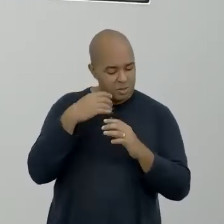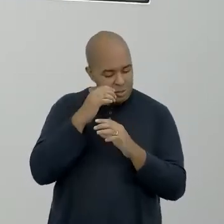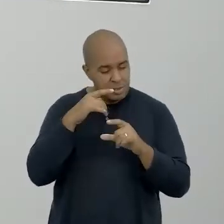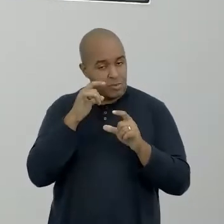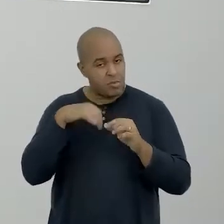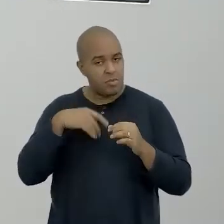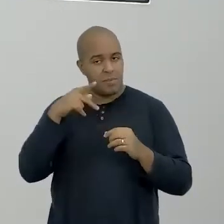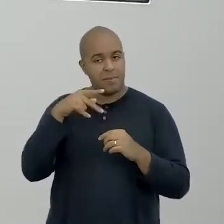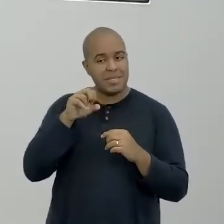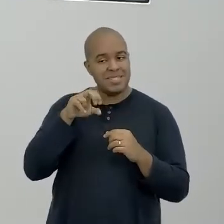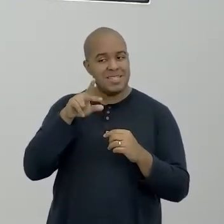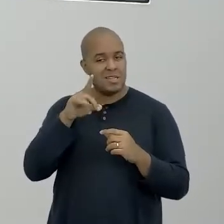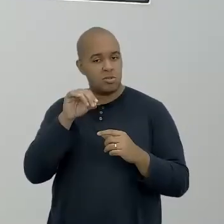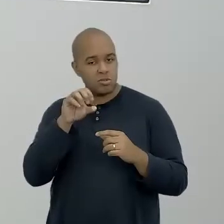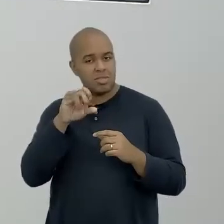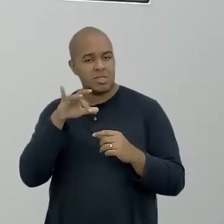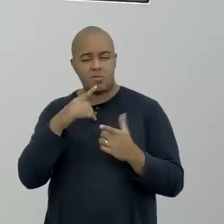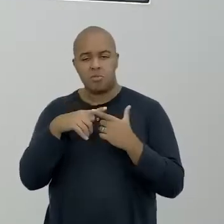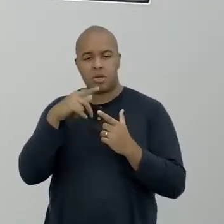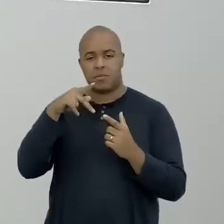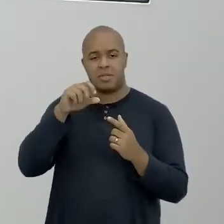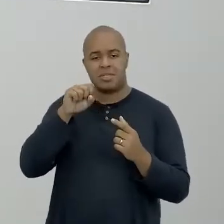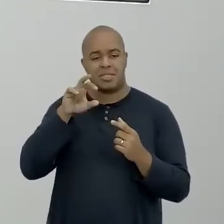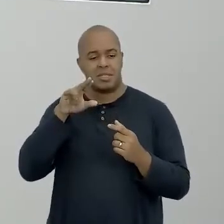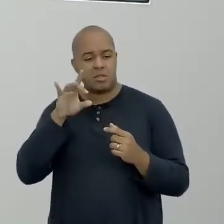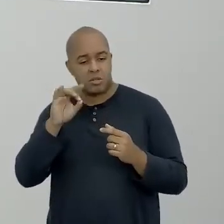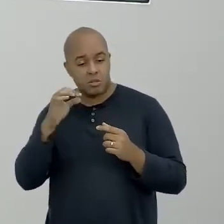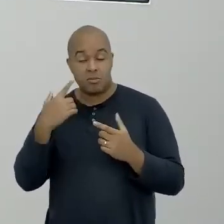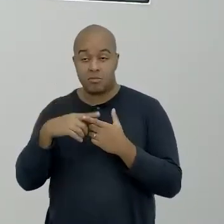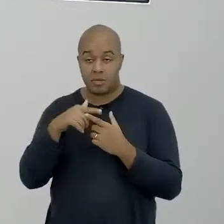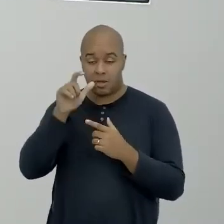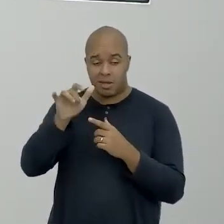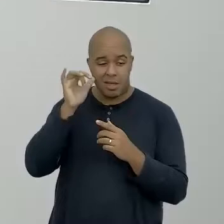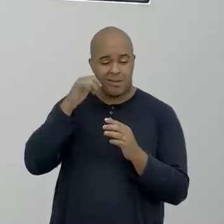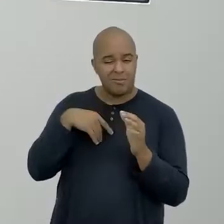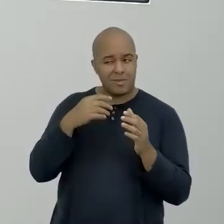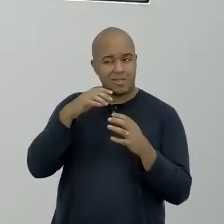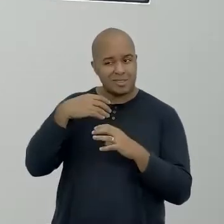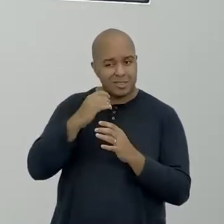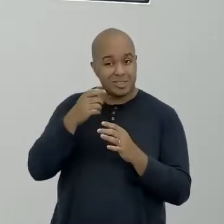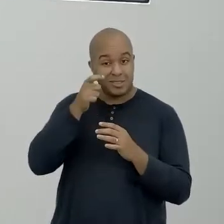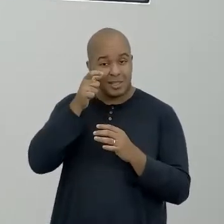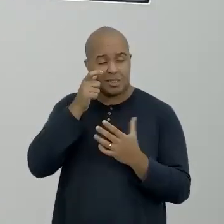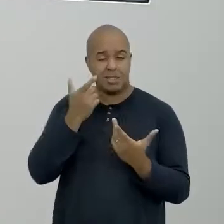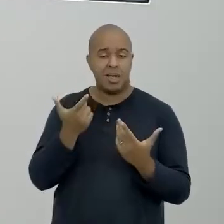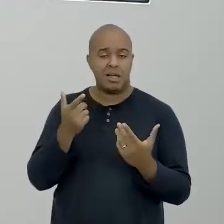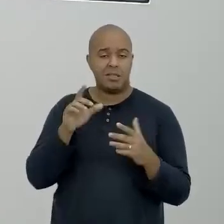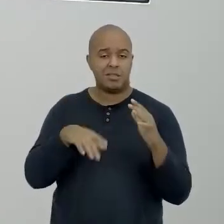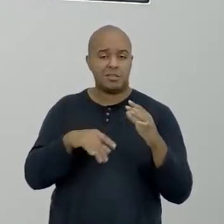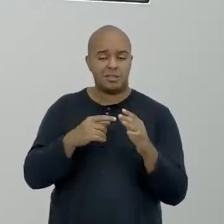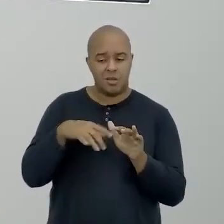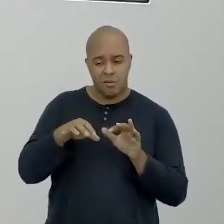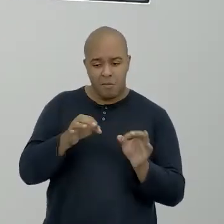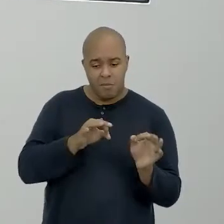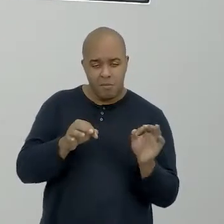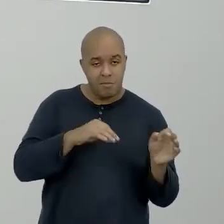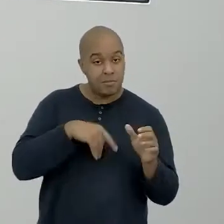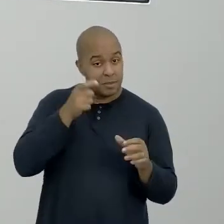uma pseudociência. E por que uma pseudociência? Porque uma ciência interessada, né? Movida